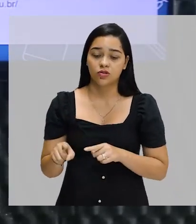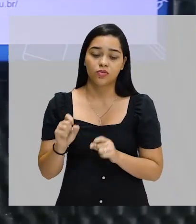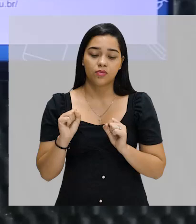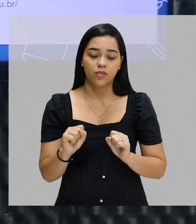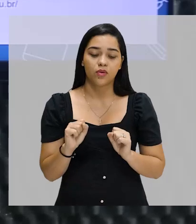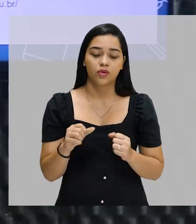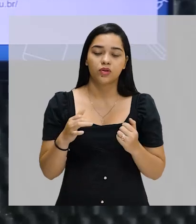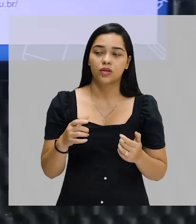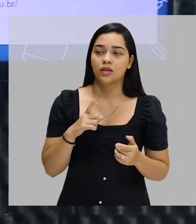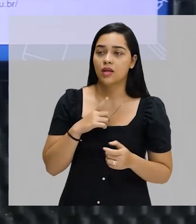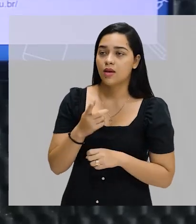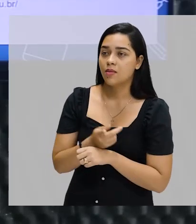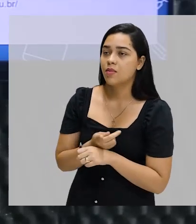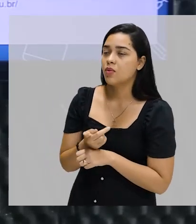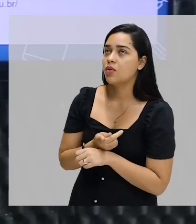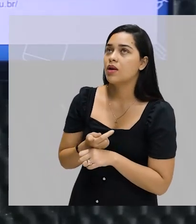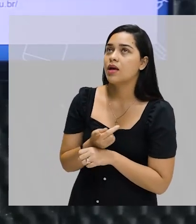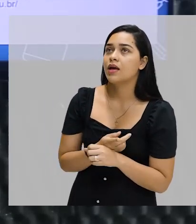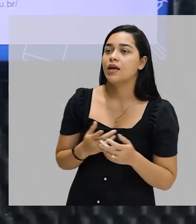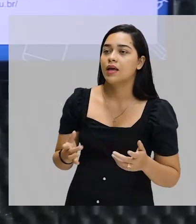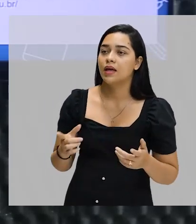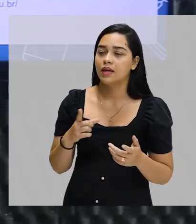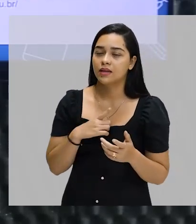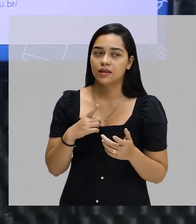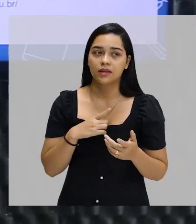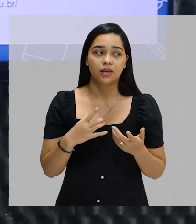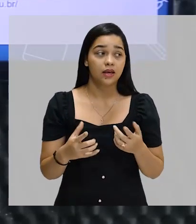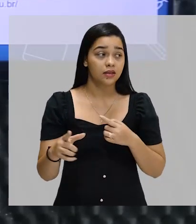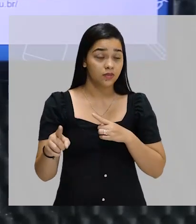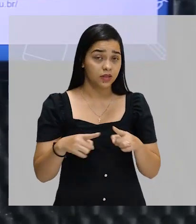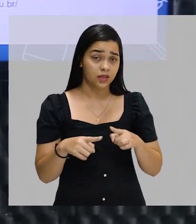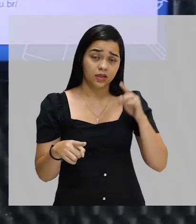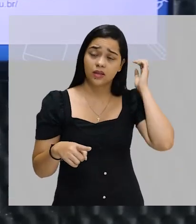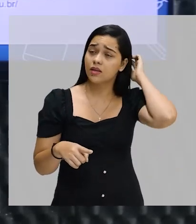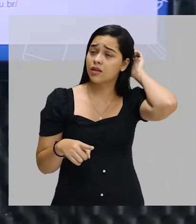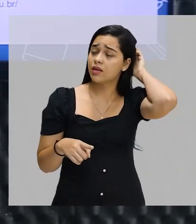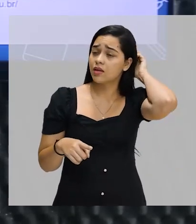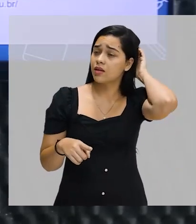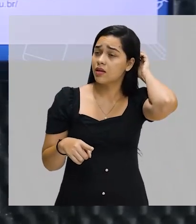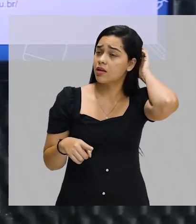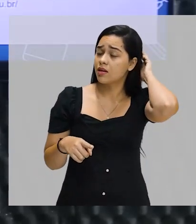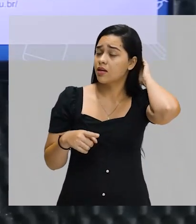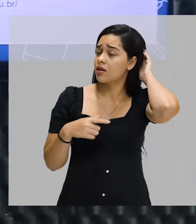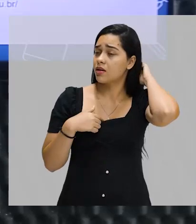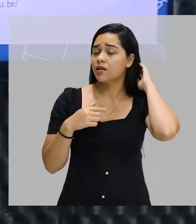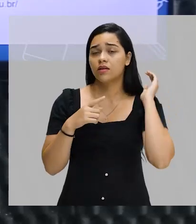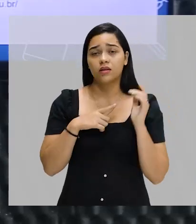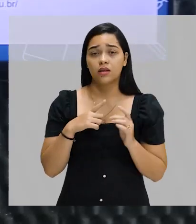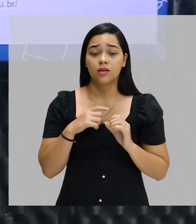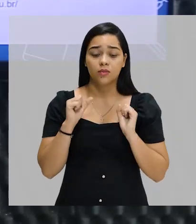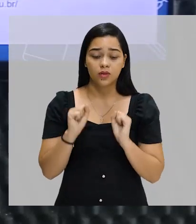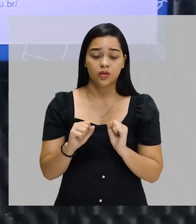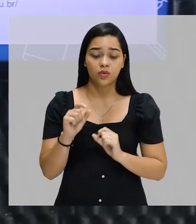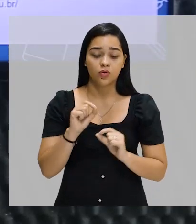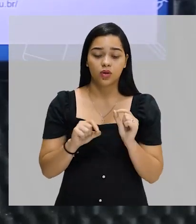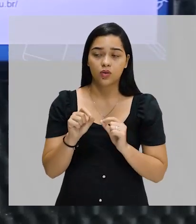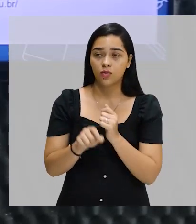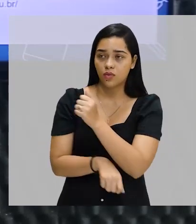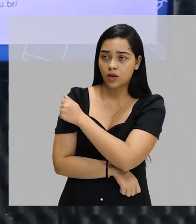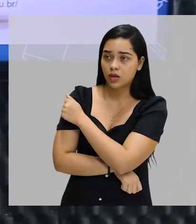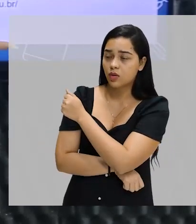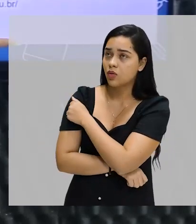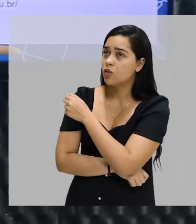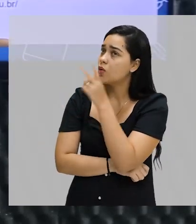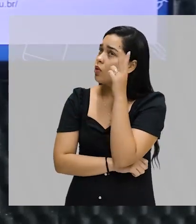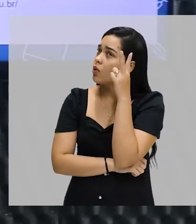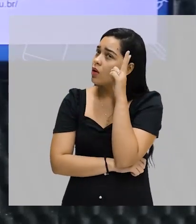pode procurar por essa musiquinha, né? A gente coloca uma batidinha atrás para que o aluno memorize.